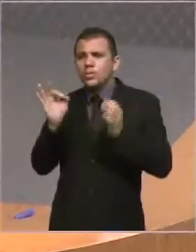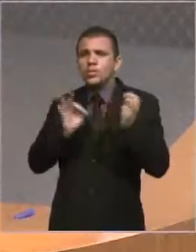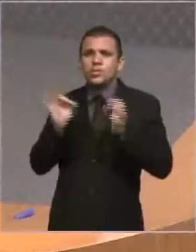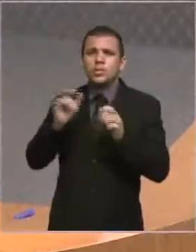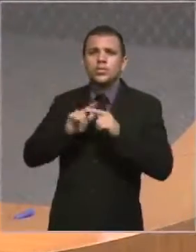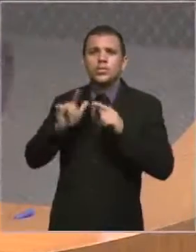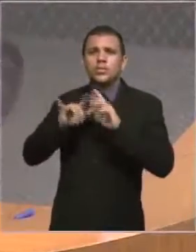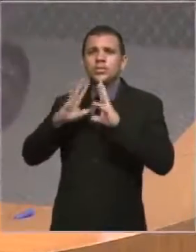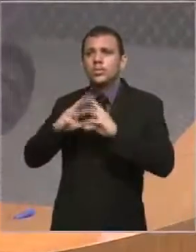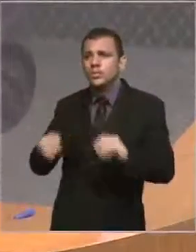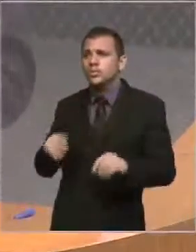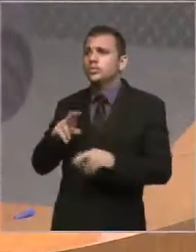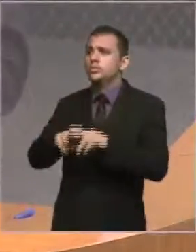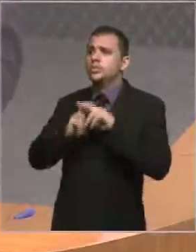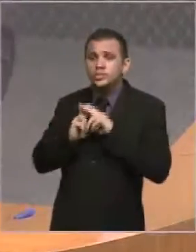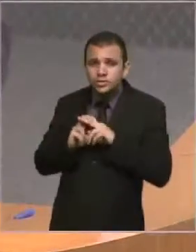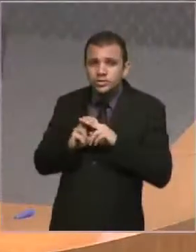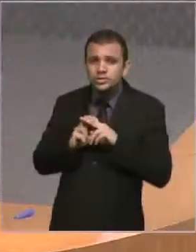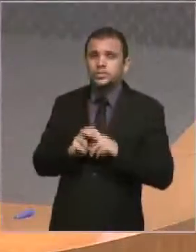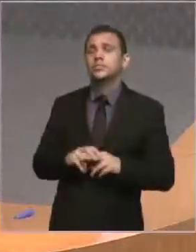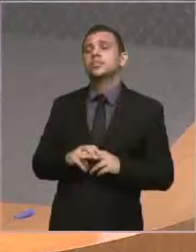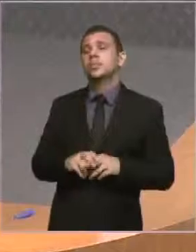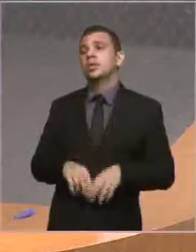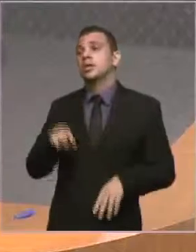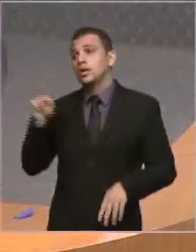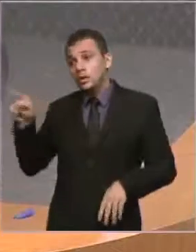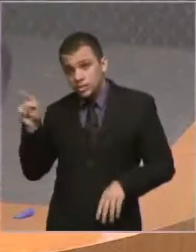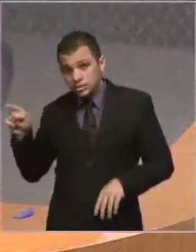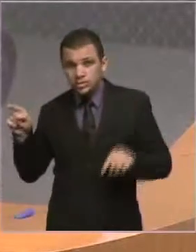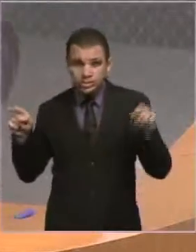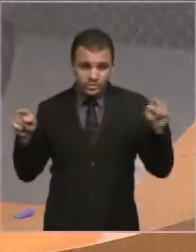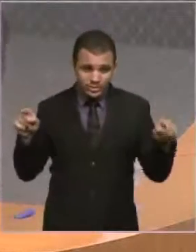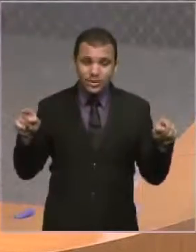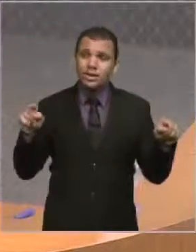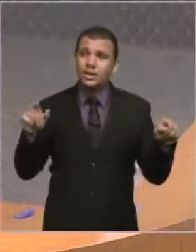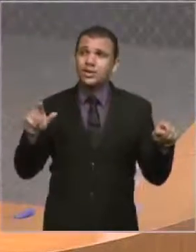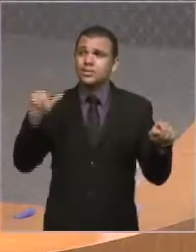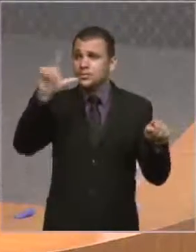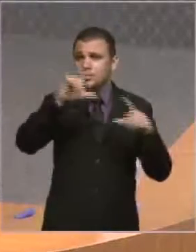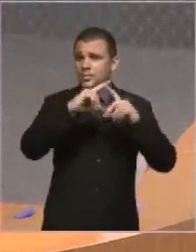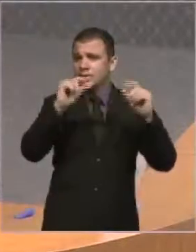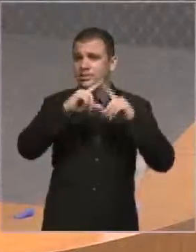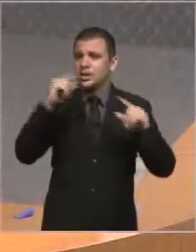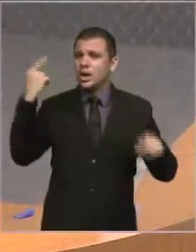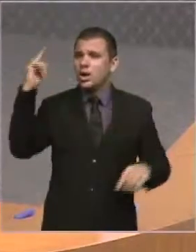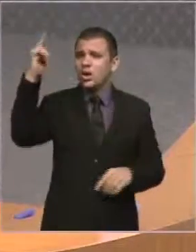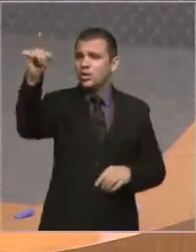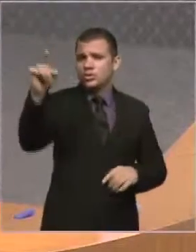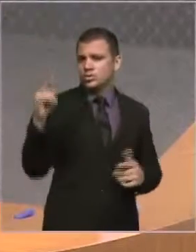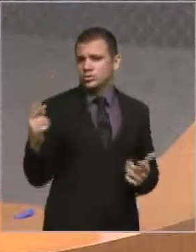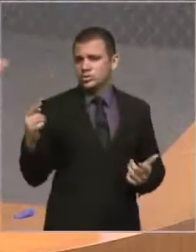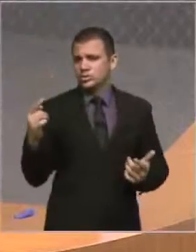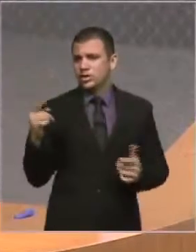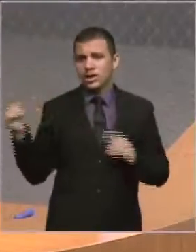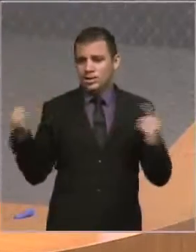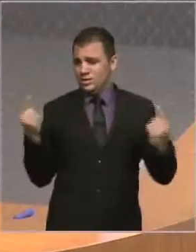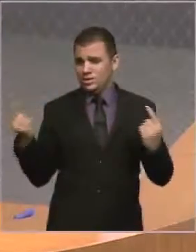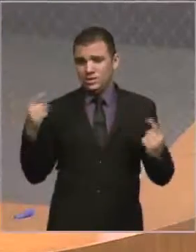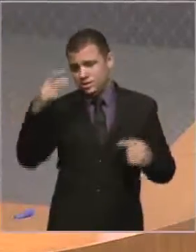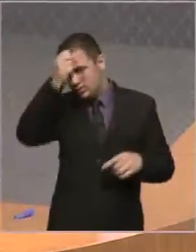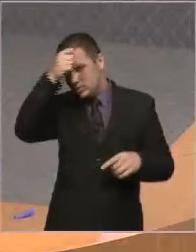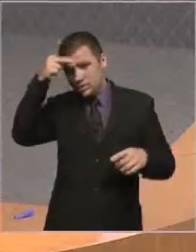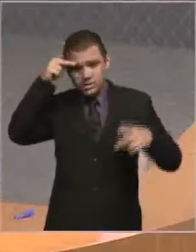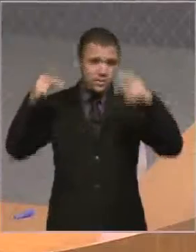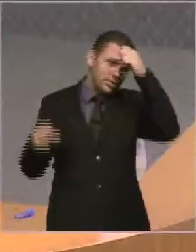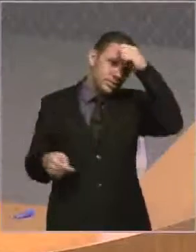As prefeituras não têm poder para conceder linhas novas, não têm poder para fiscalizar, não têm poder para cobrar que as